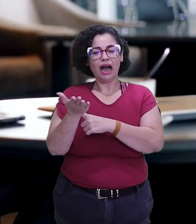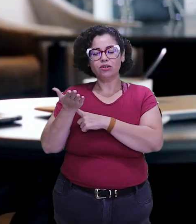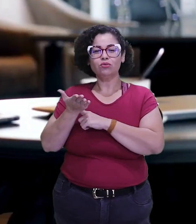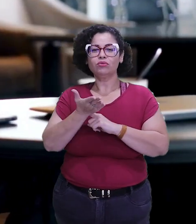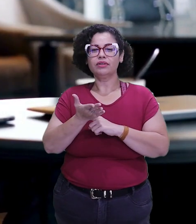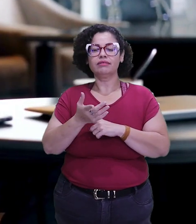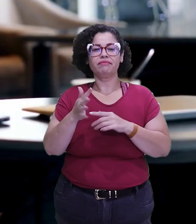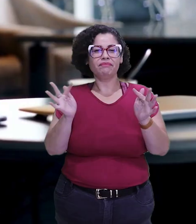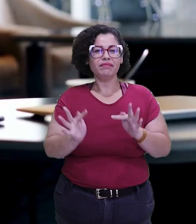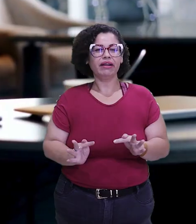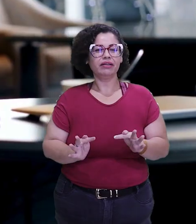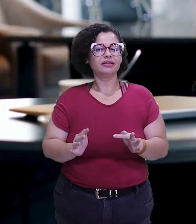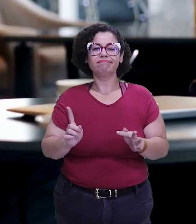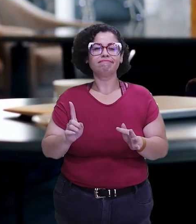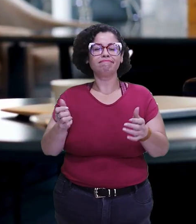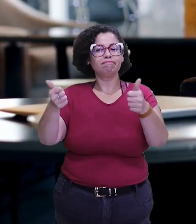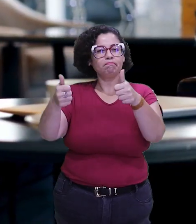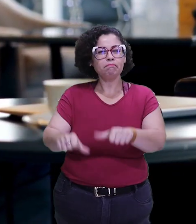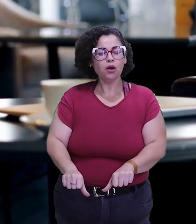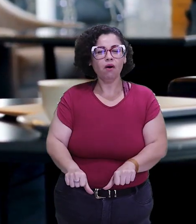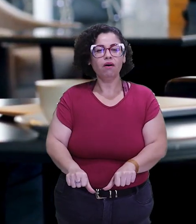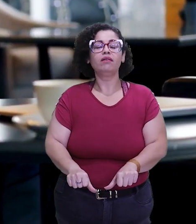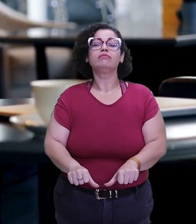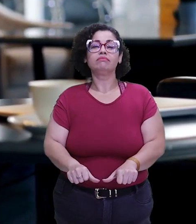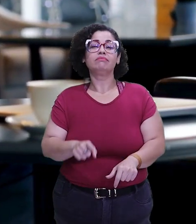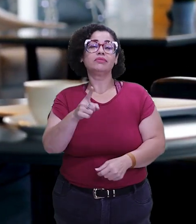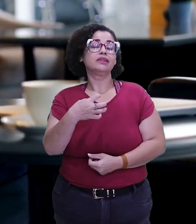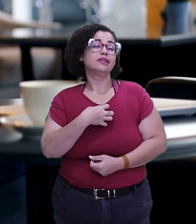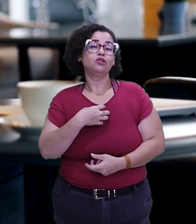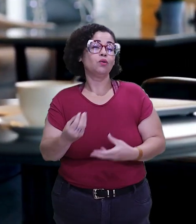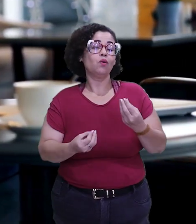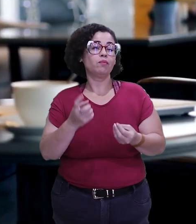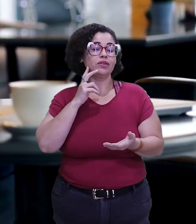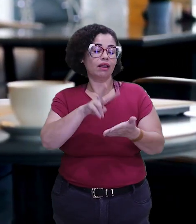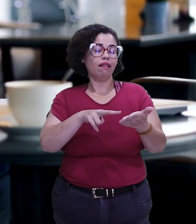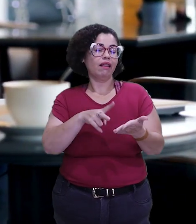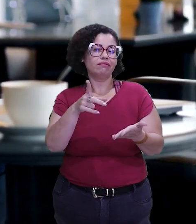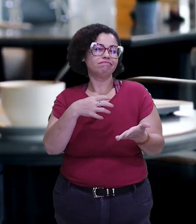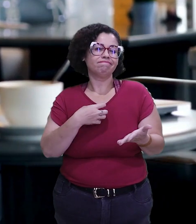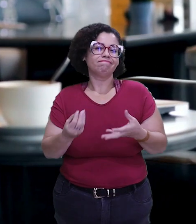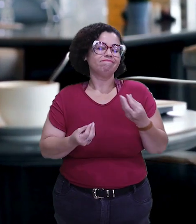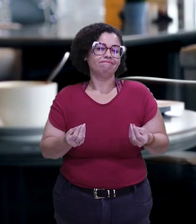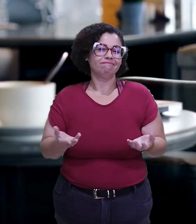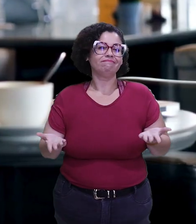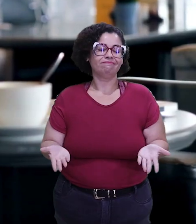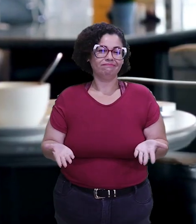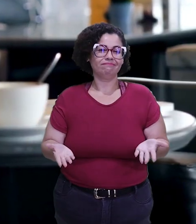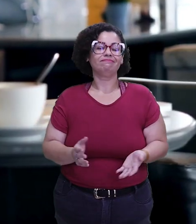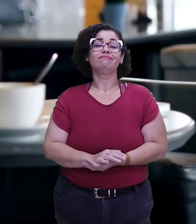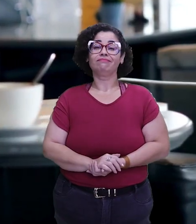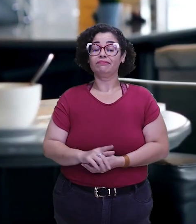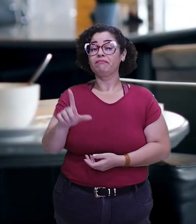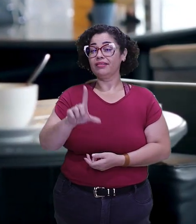desfecho feliz, vê tudo piorar? Como você se sentiu ao ler algo assim? Esse tipo